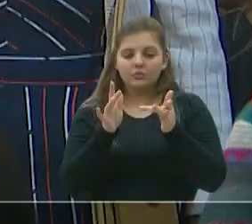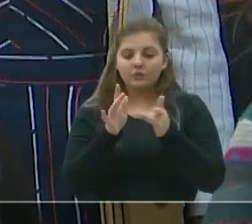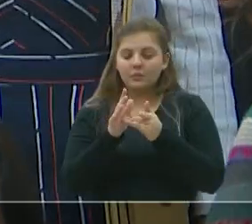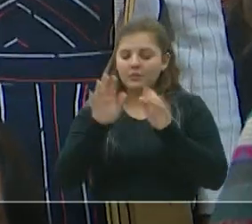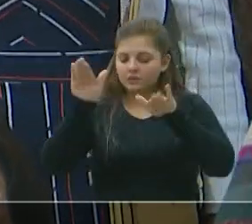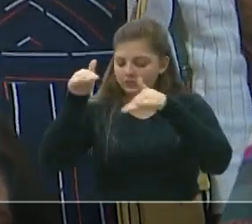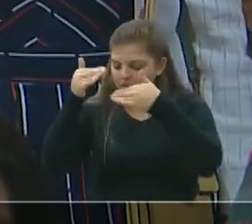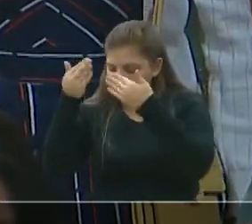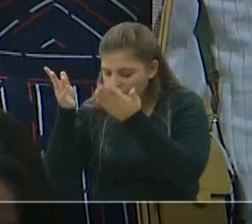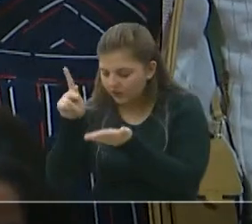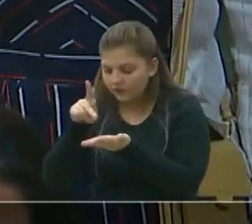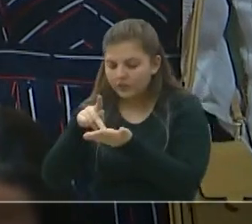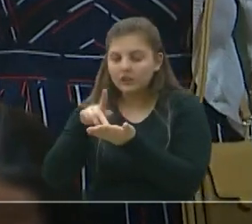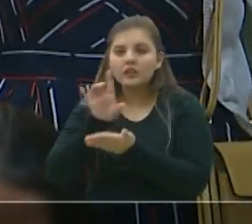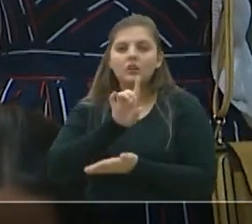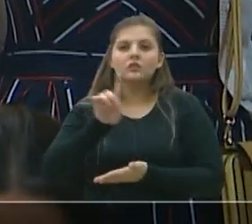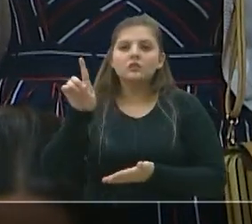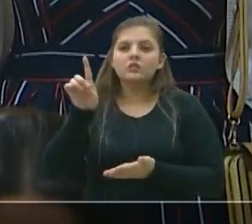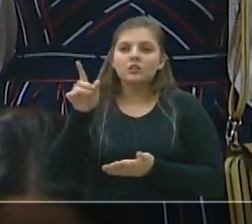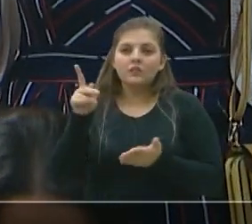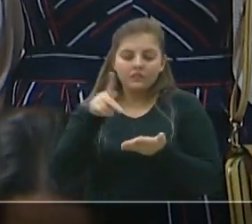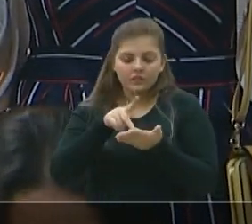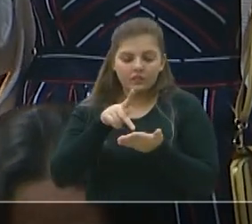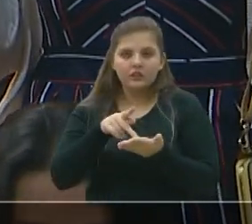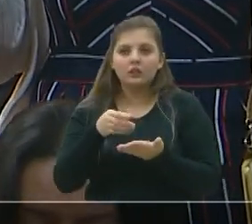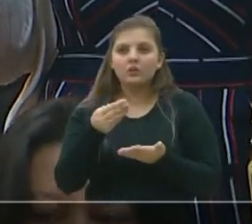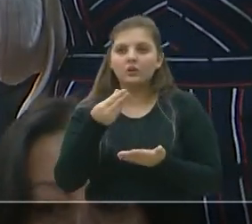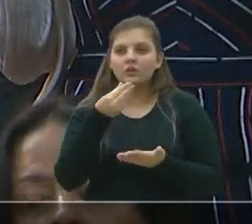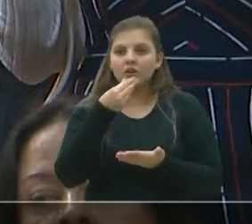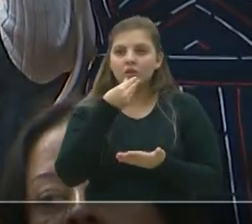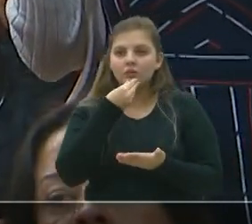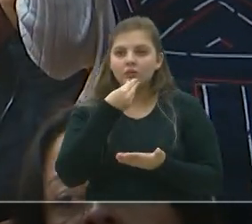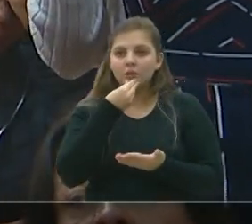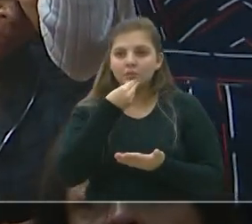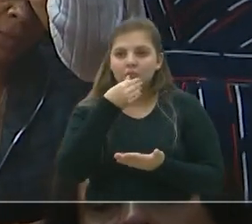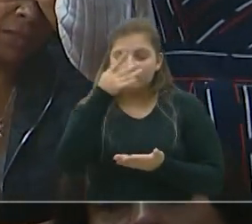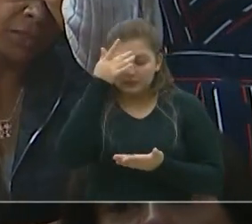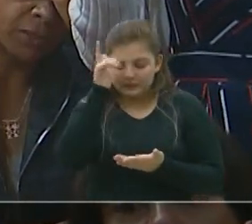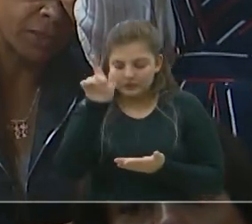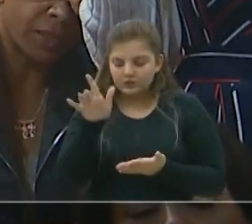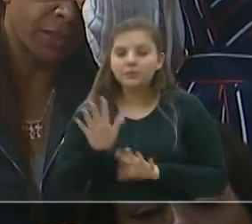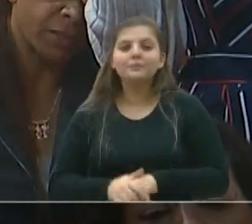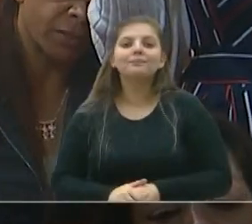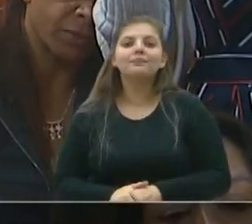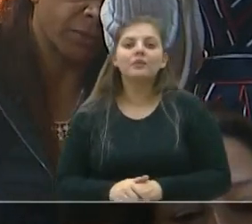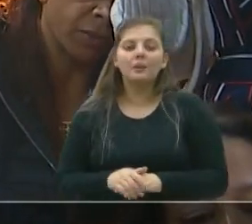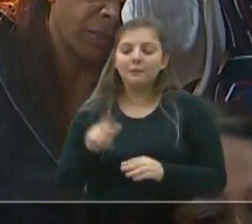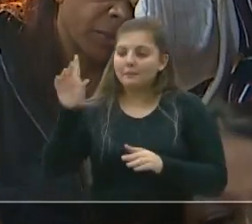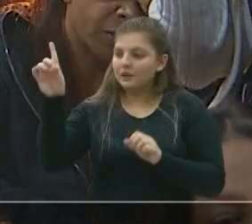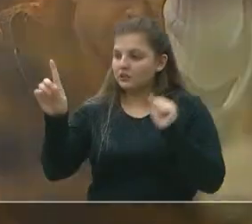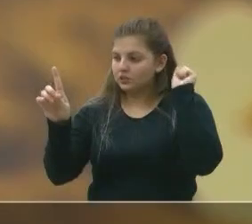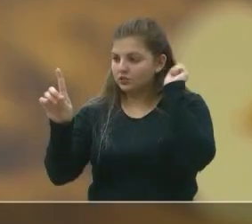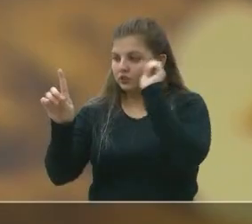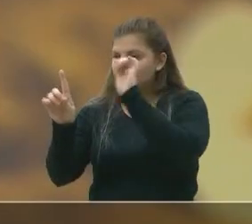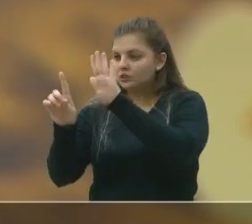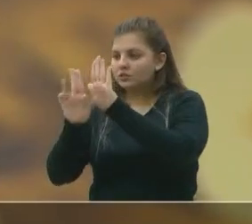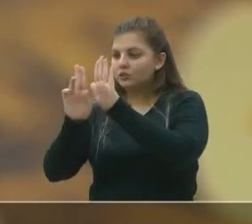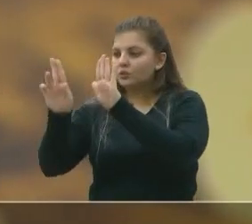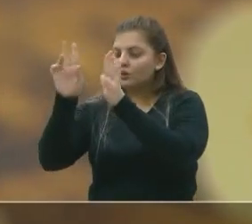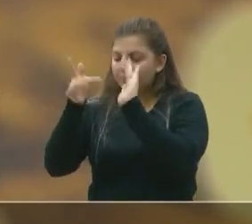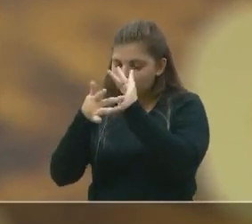Cristo, verdadeiro Deus e verdadeiro homem. Bendito seja o nome de